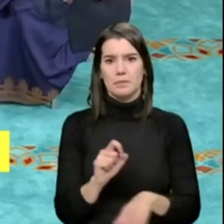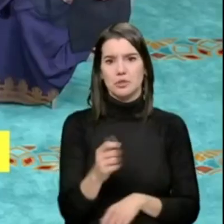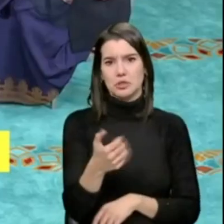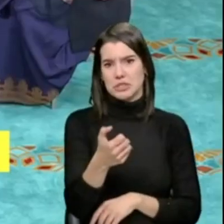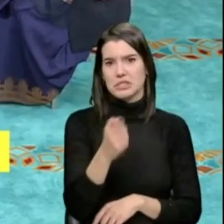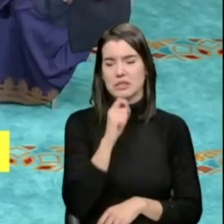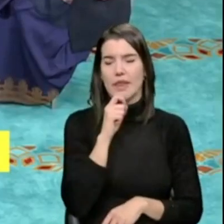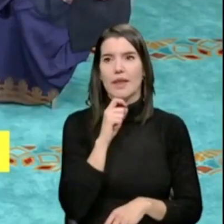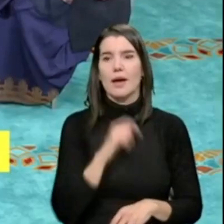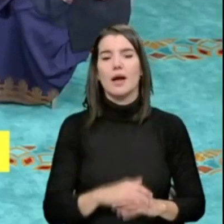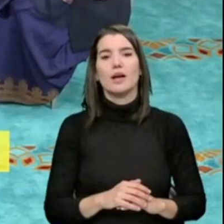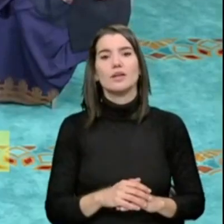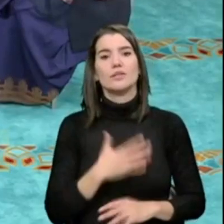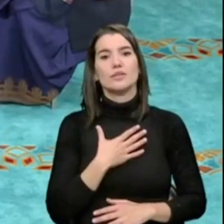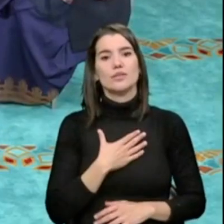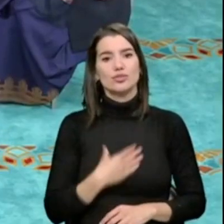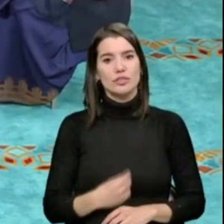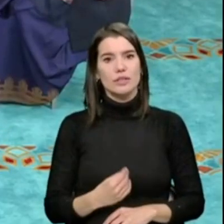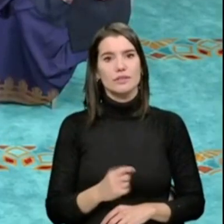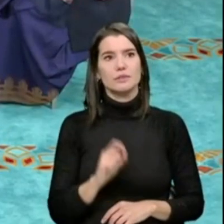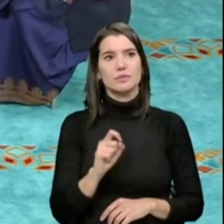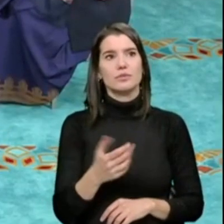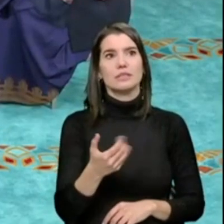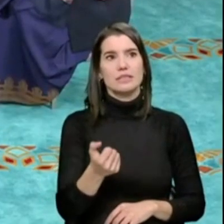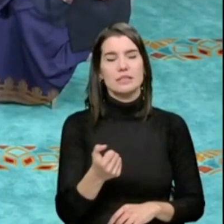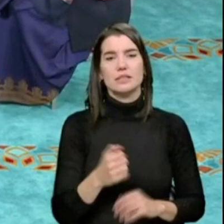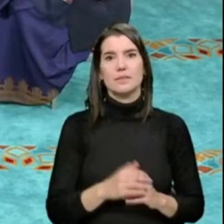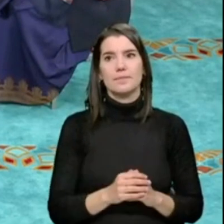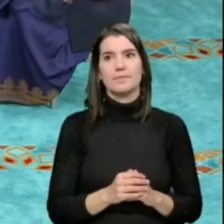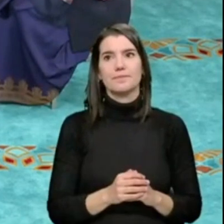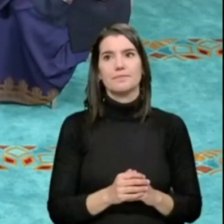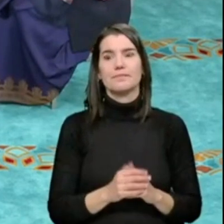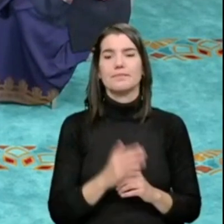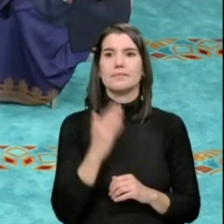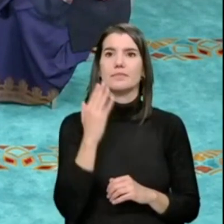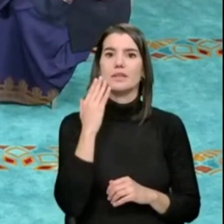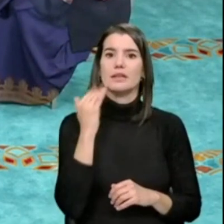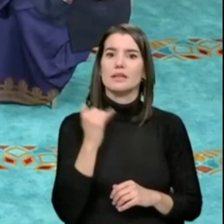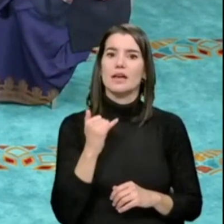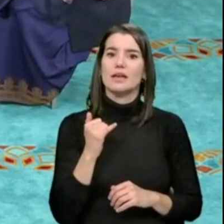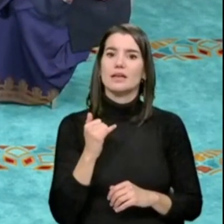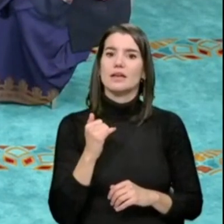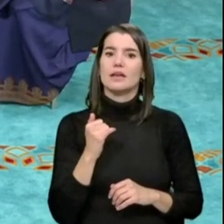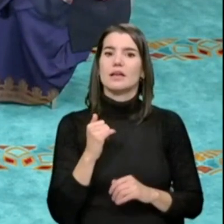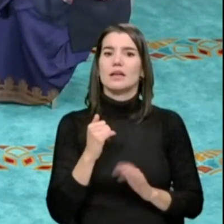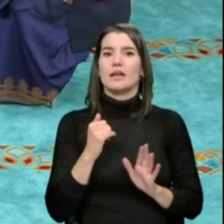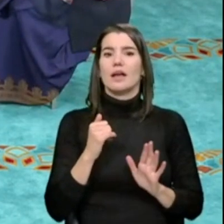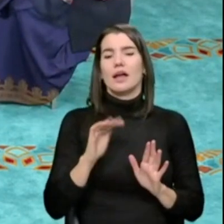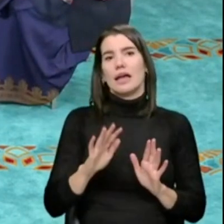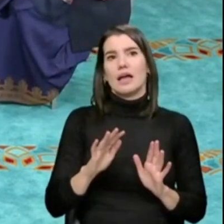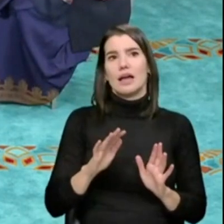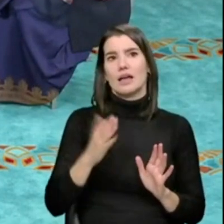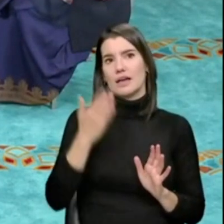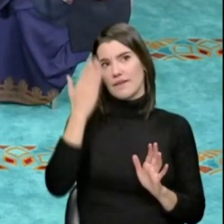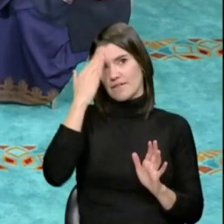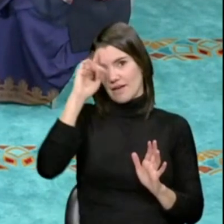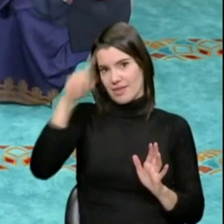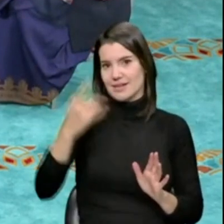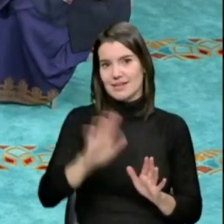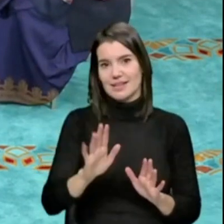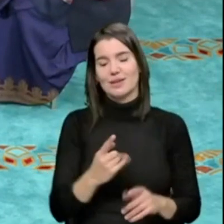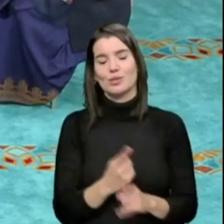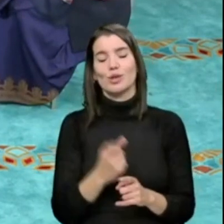minutos. Eu gostava de, nestes 15 minutos, tentássemos não adivinhar, porque o comportamento